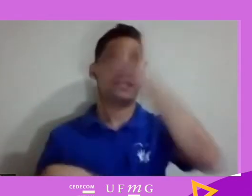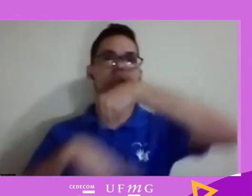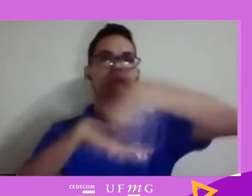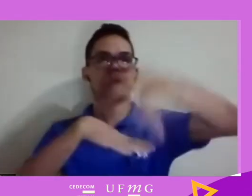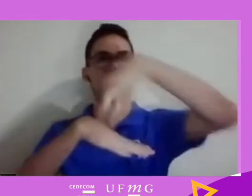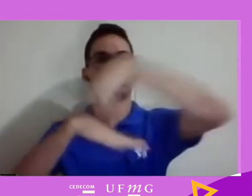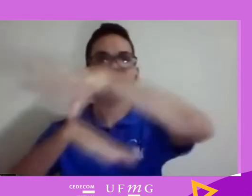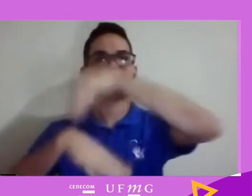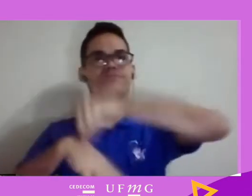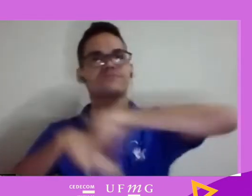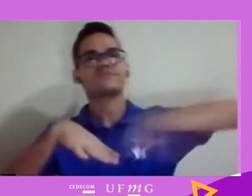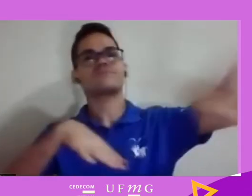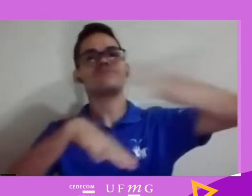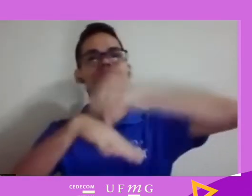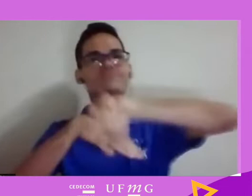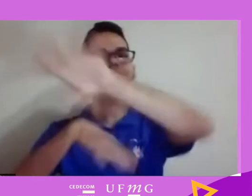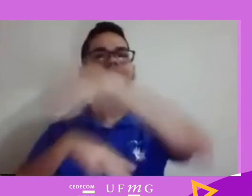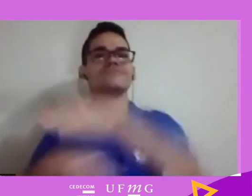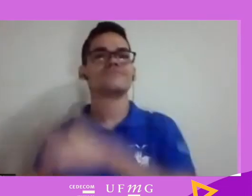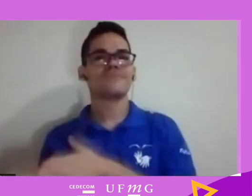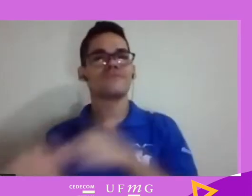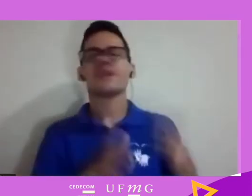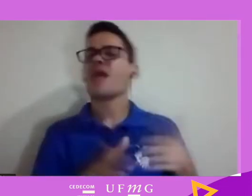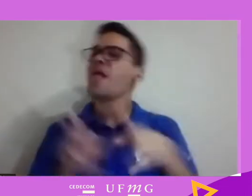desse compartilhamento.